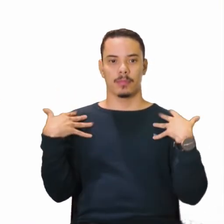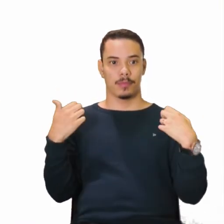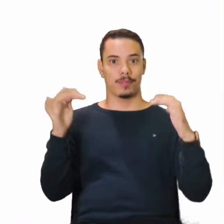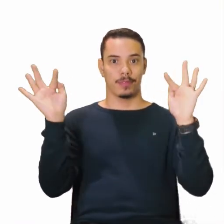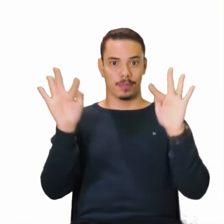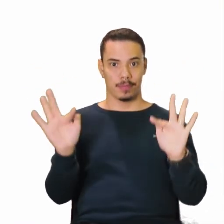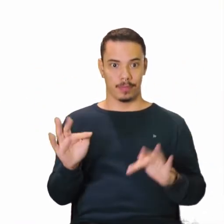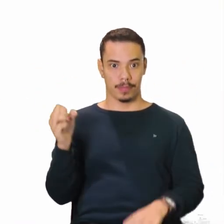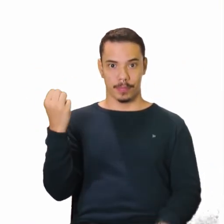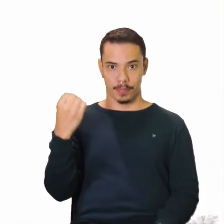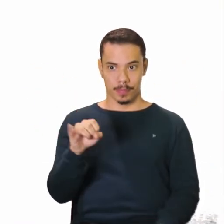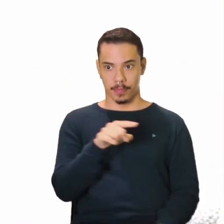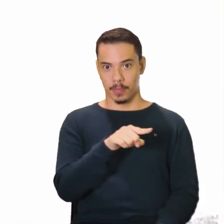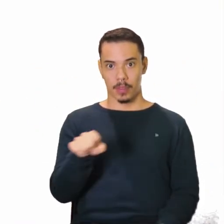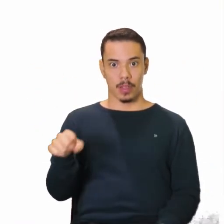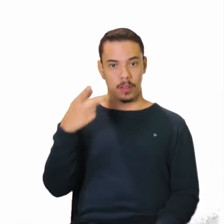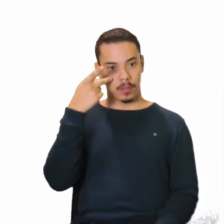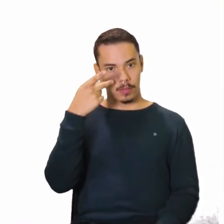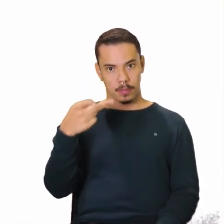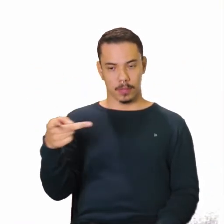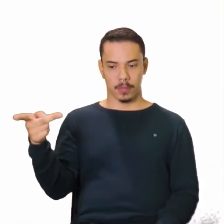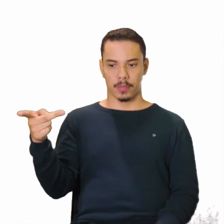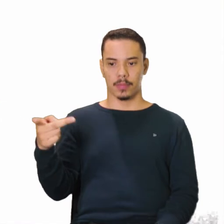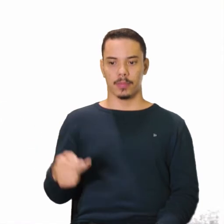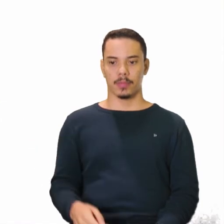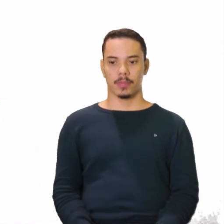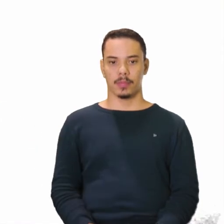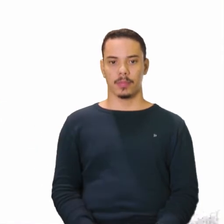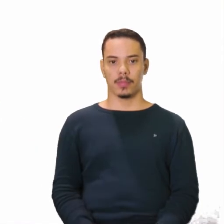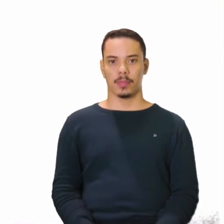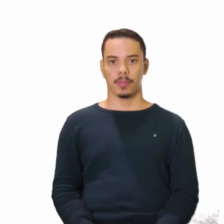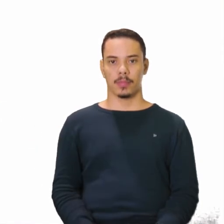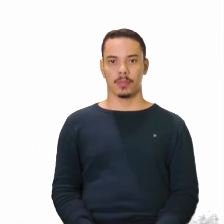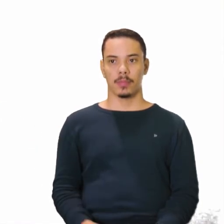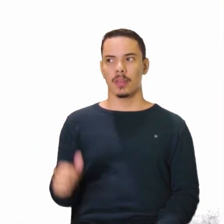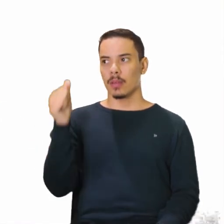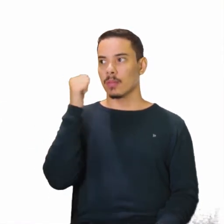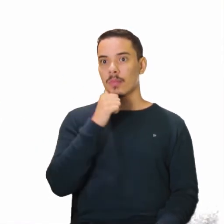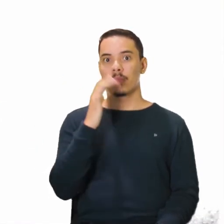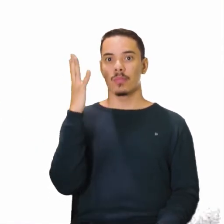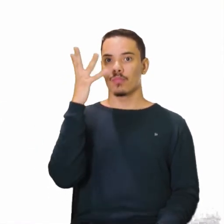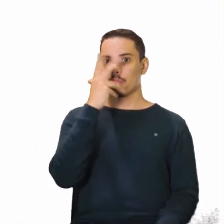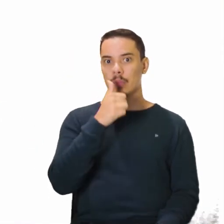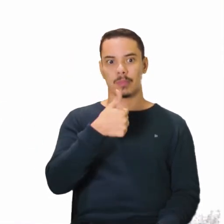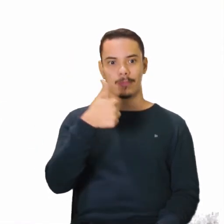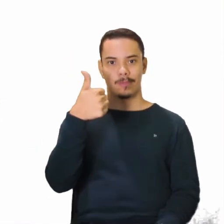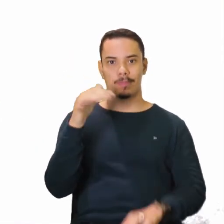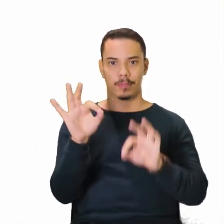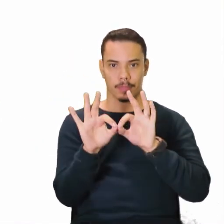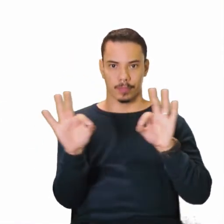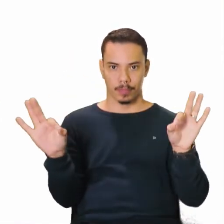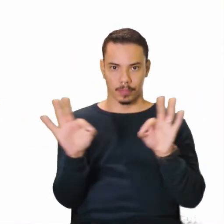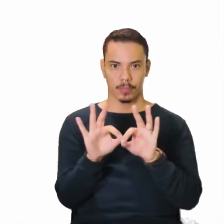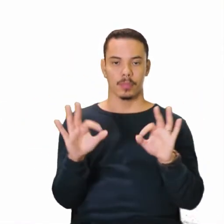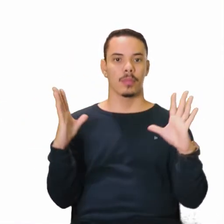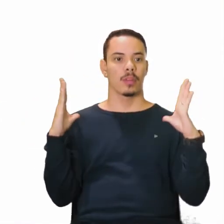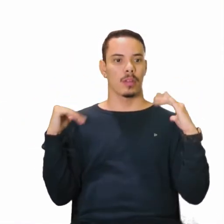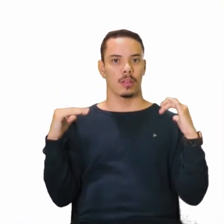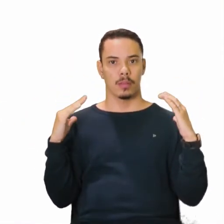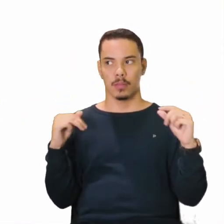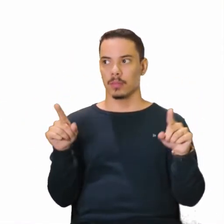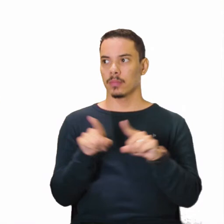se você for visitá-la. Ok, então as meninas eram lindas. A primeira oração, como anjo, é